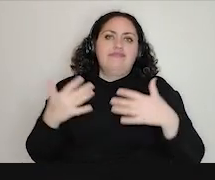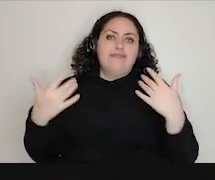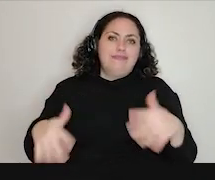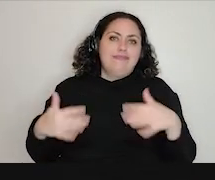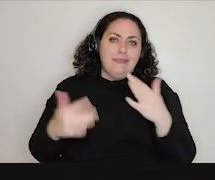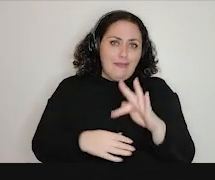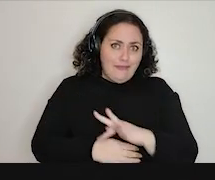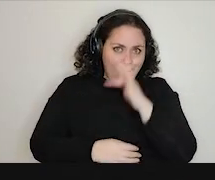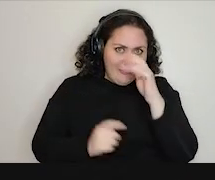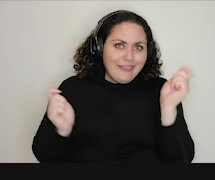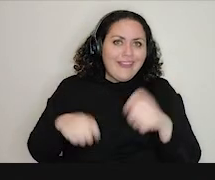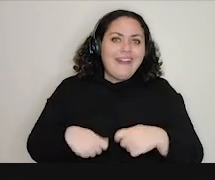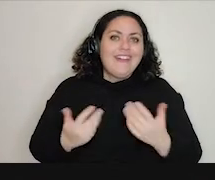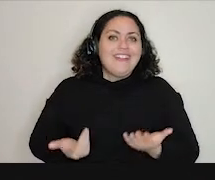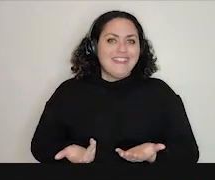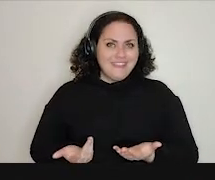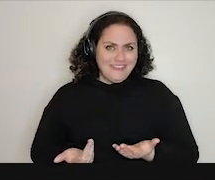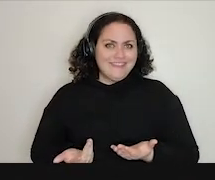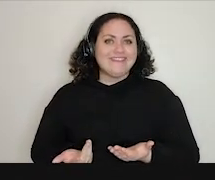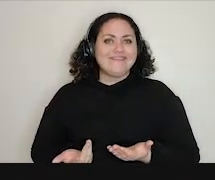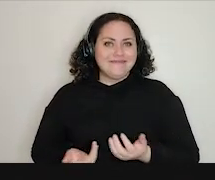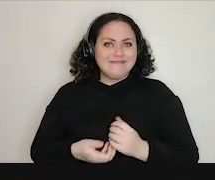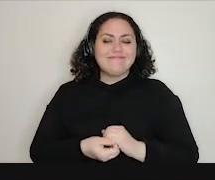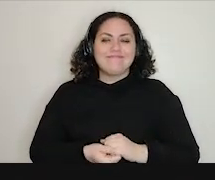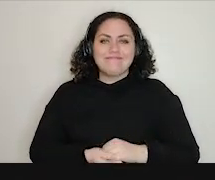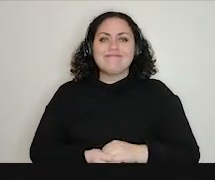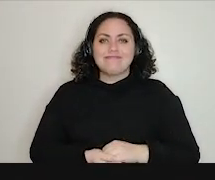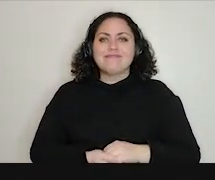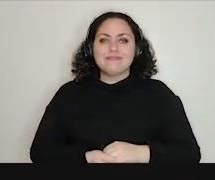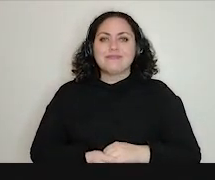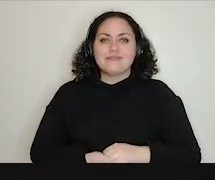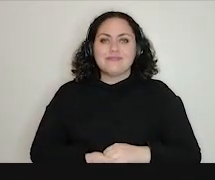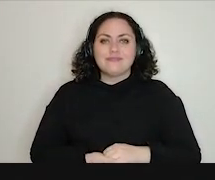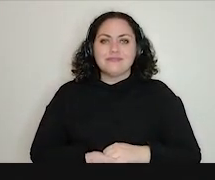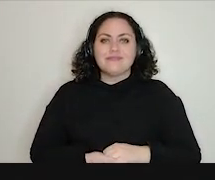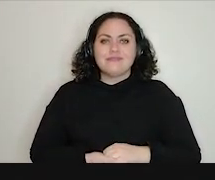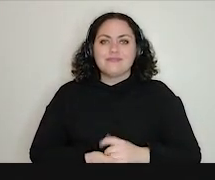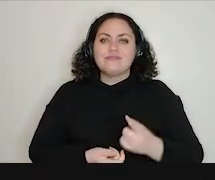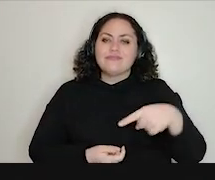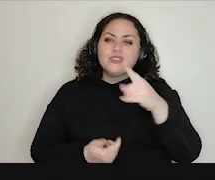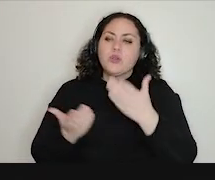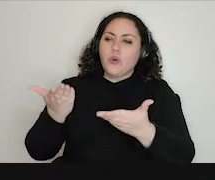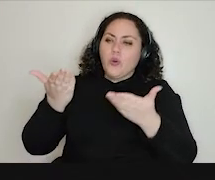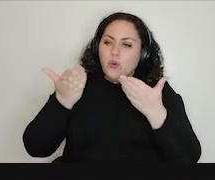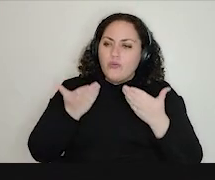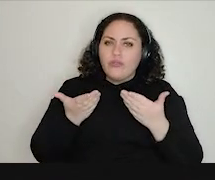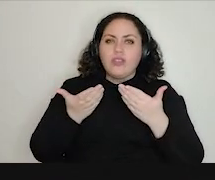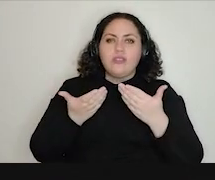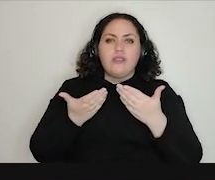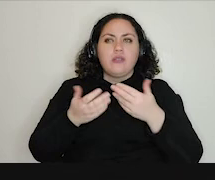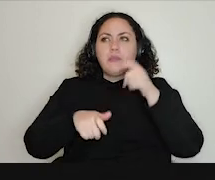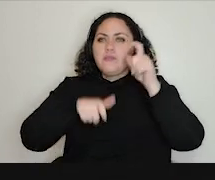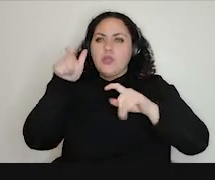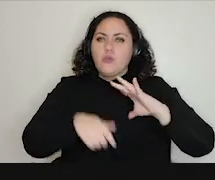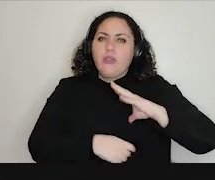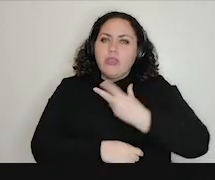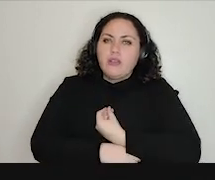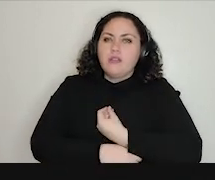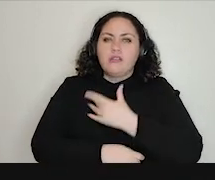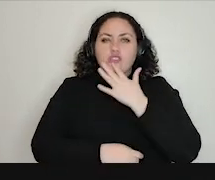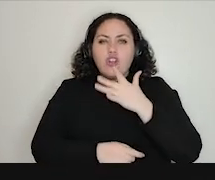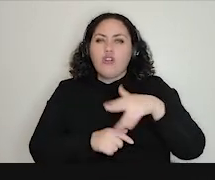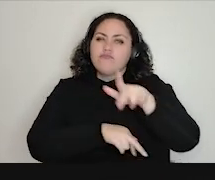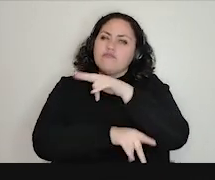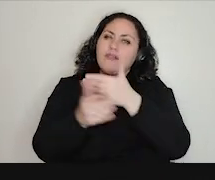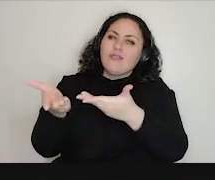muita coisa, né? Então, que tragam mais pessoas trans de outras cores, de outros jeitos, né, para espaços